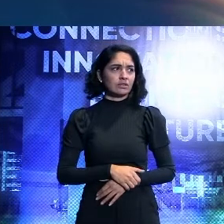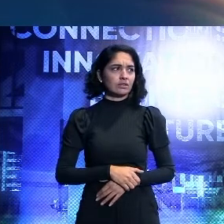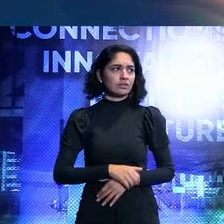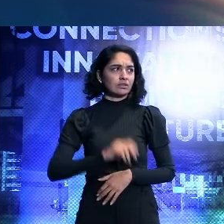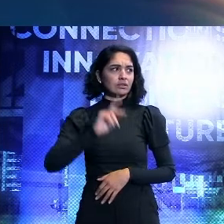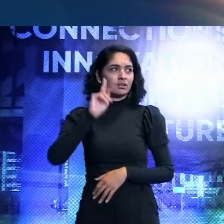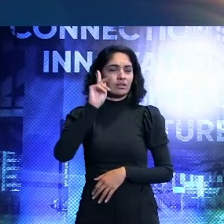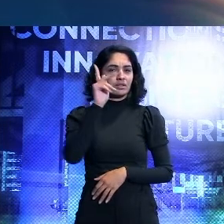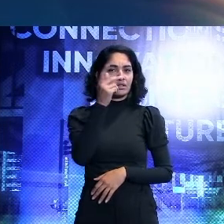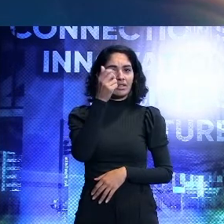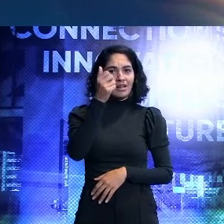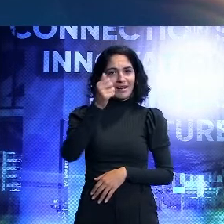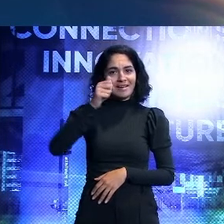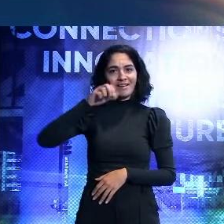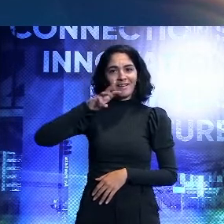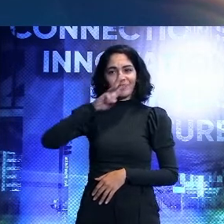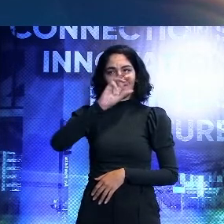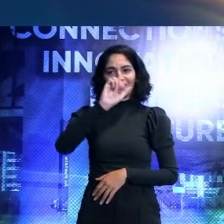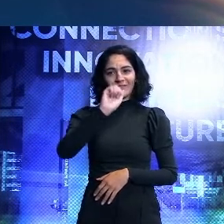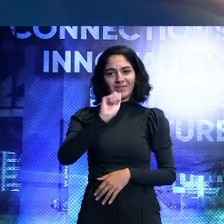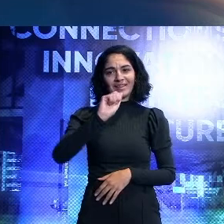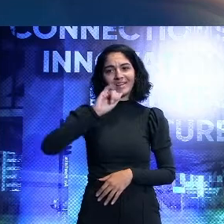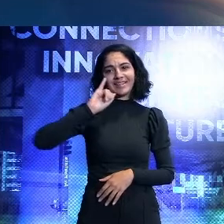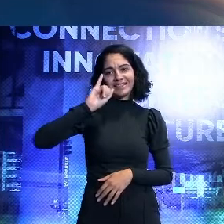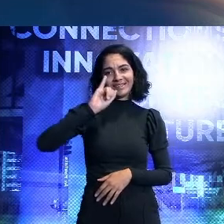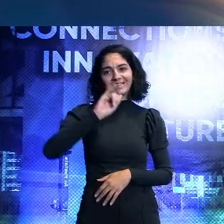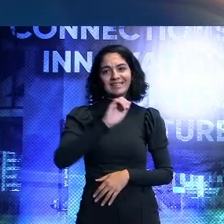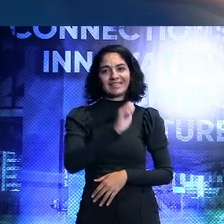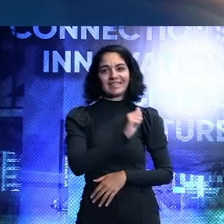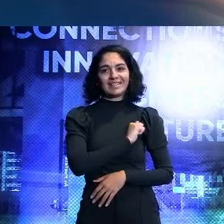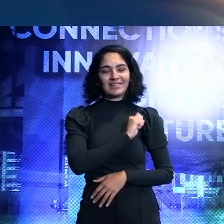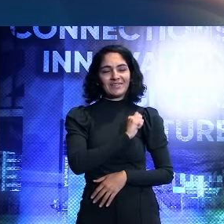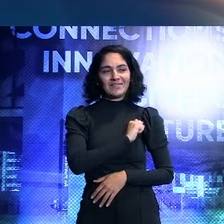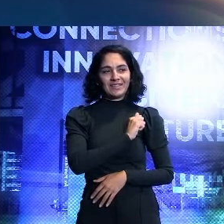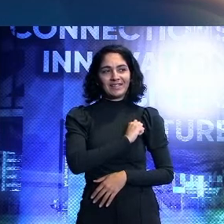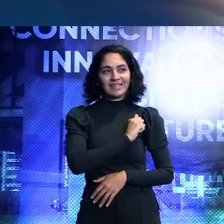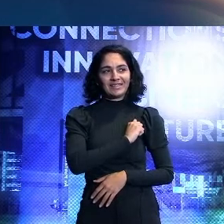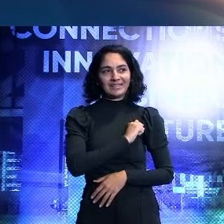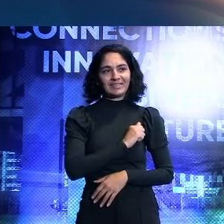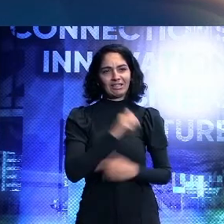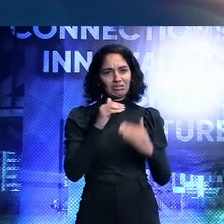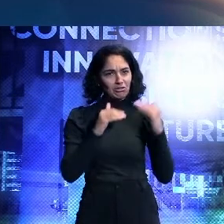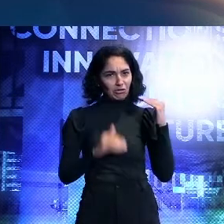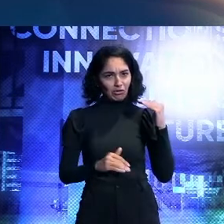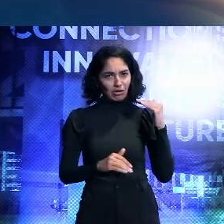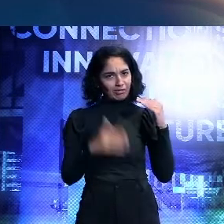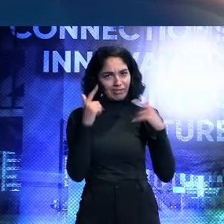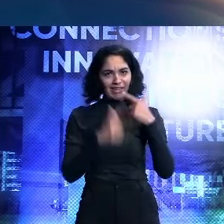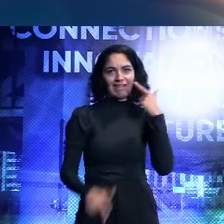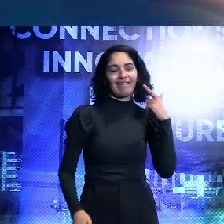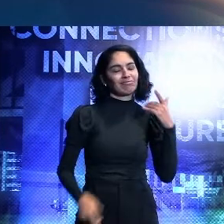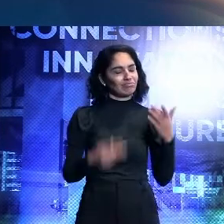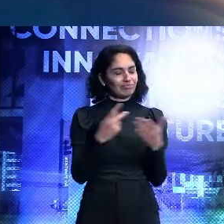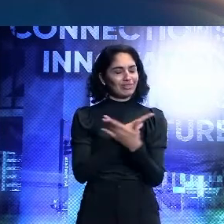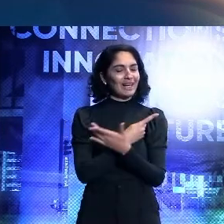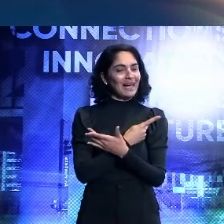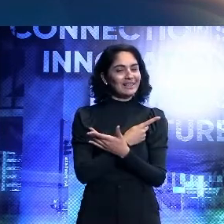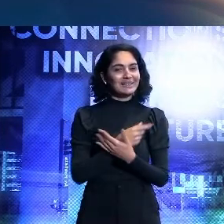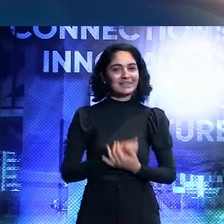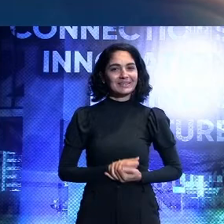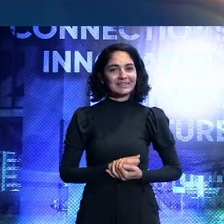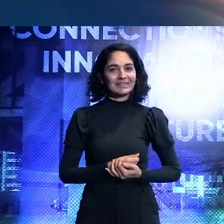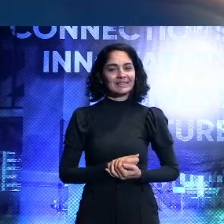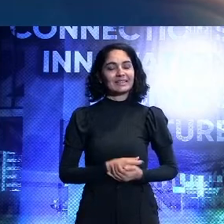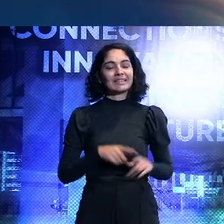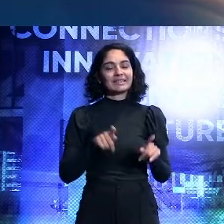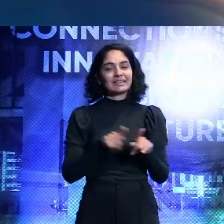Óbvio que é o Avaí Futebol Clube. Muito obrigado. Né? Quem discorda, está errado. Né? O Avaí Futebol Clube, gente, tem um exemplo